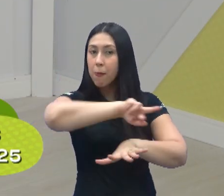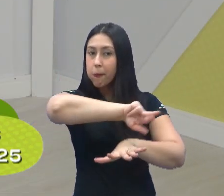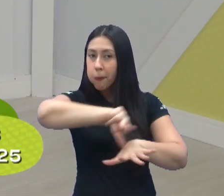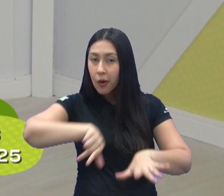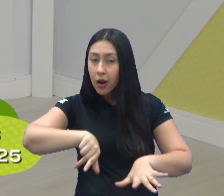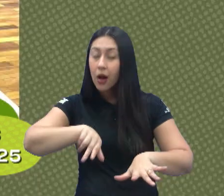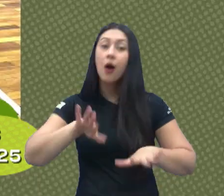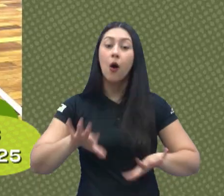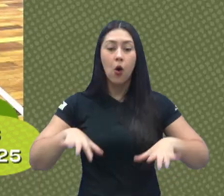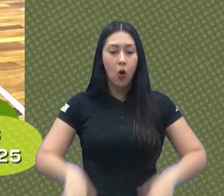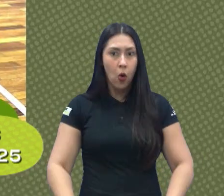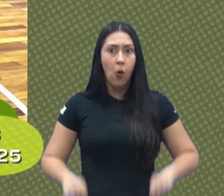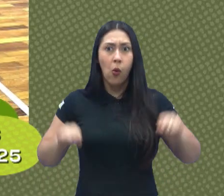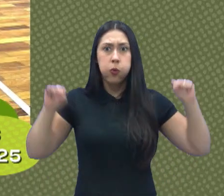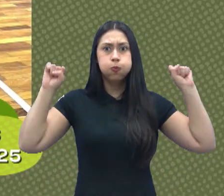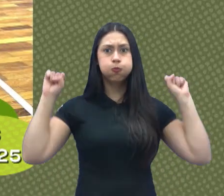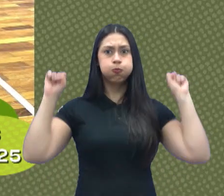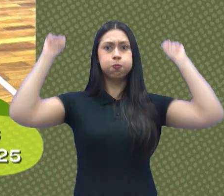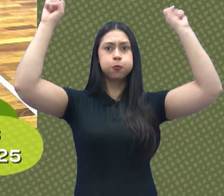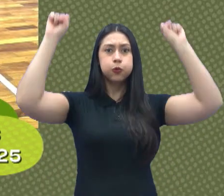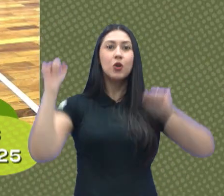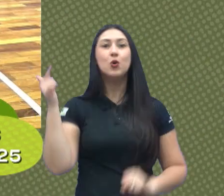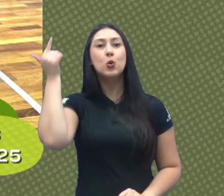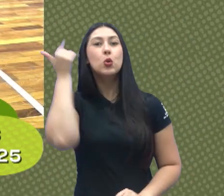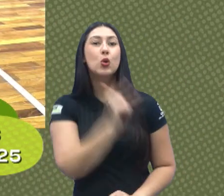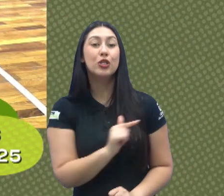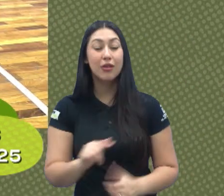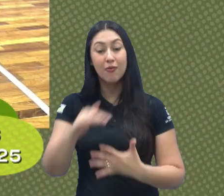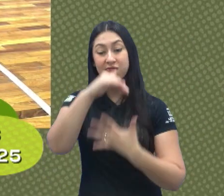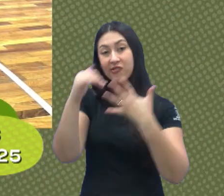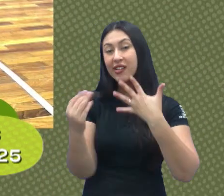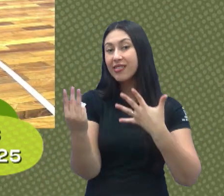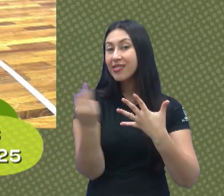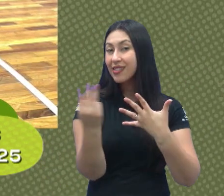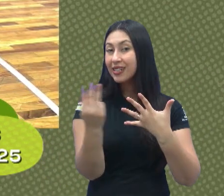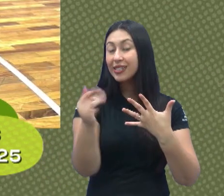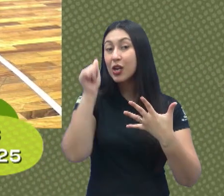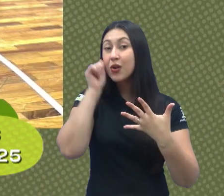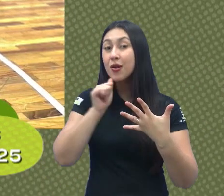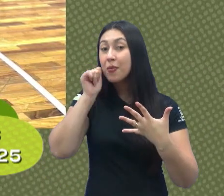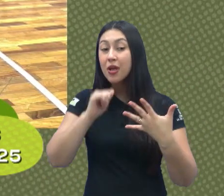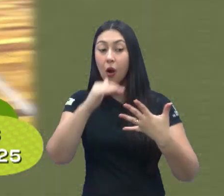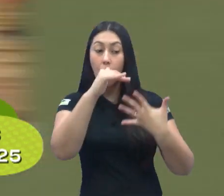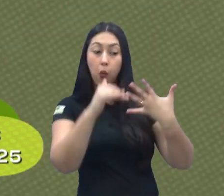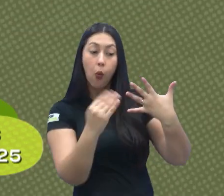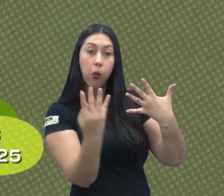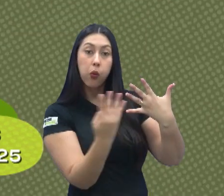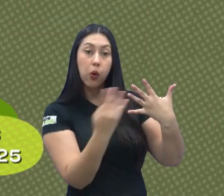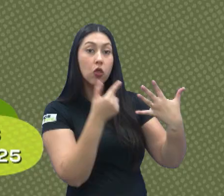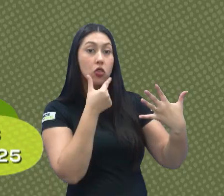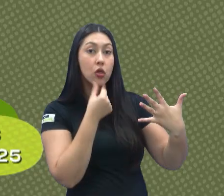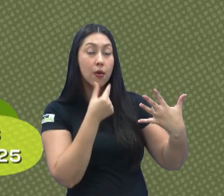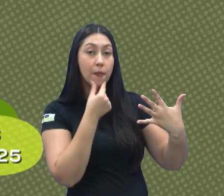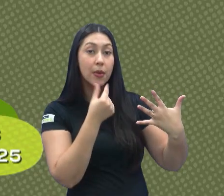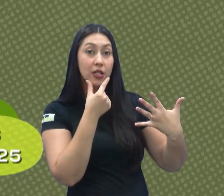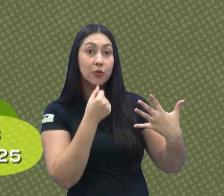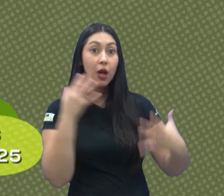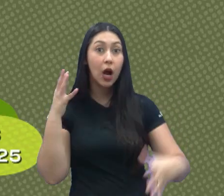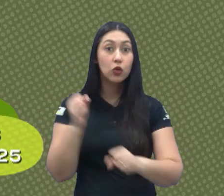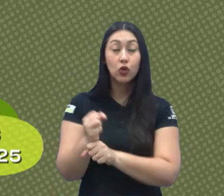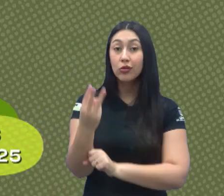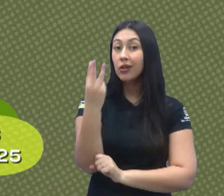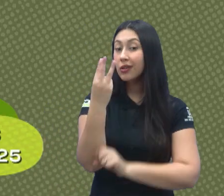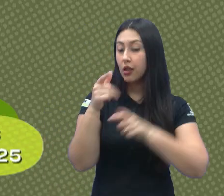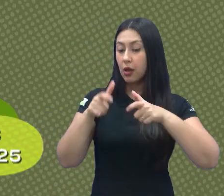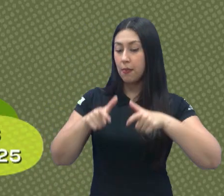no halterofilismo, São José dos Campos alcançou o 3º lugar geral no feminino e o 4º lugar no masculino, com 3 medalhas